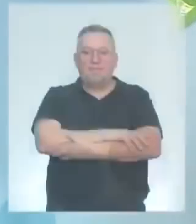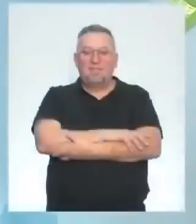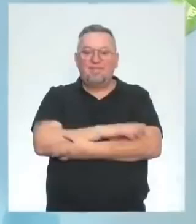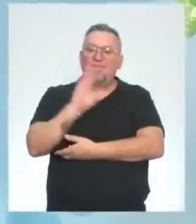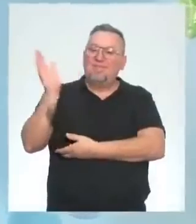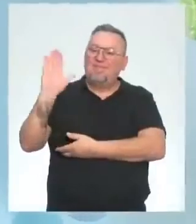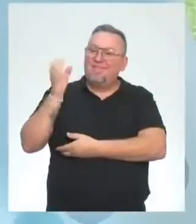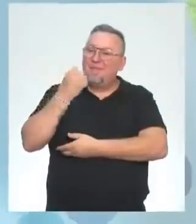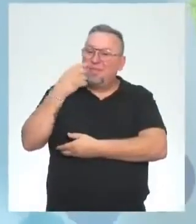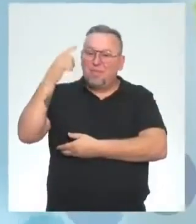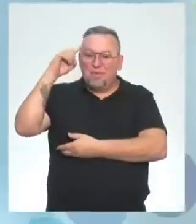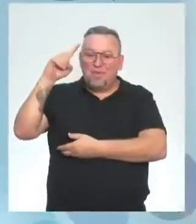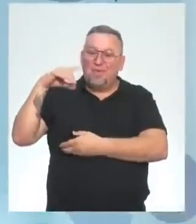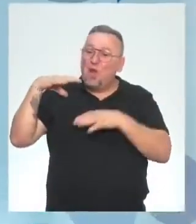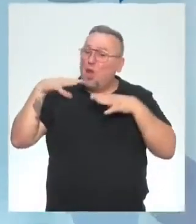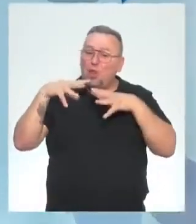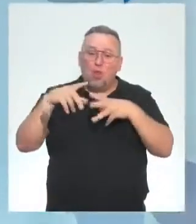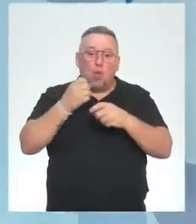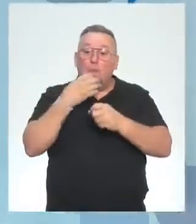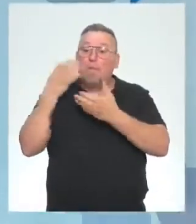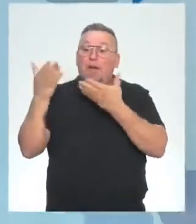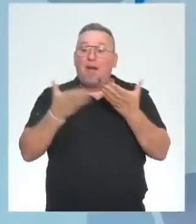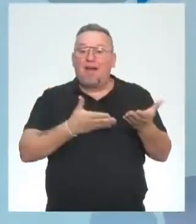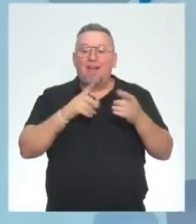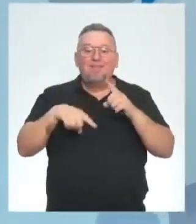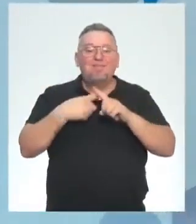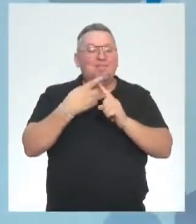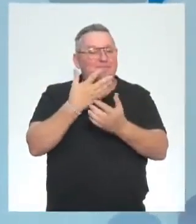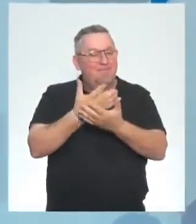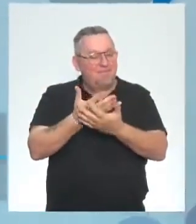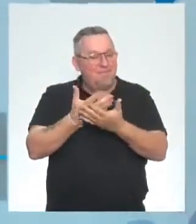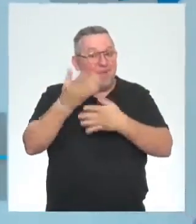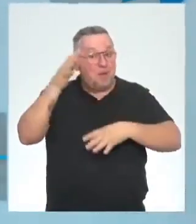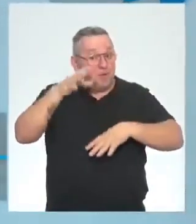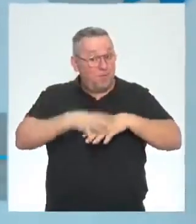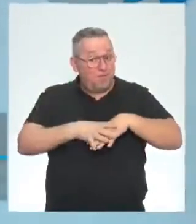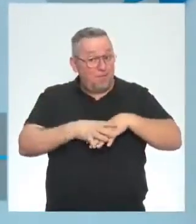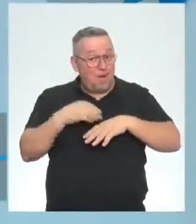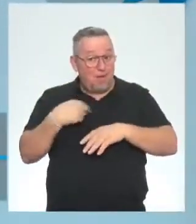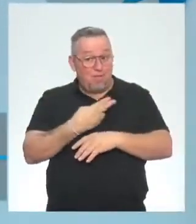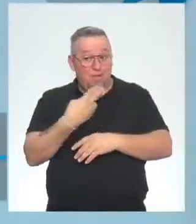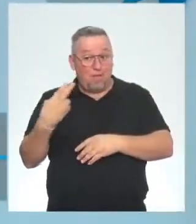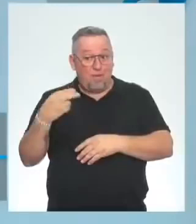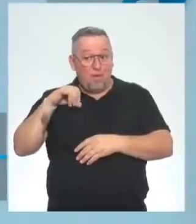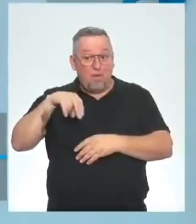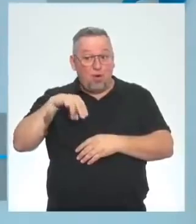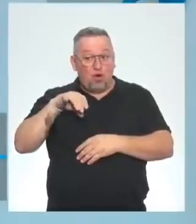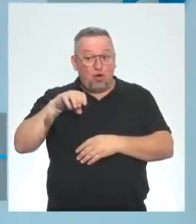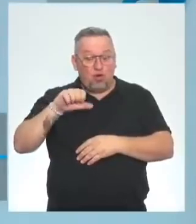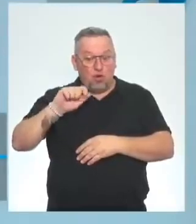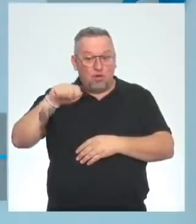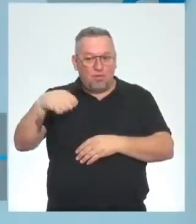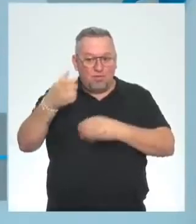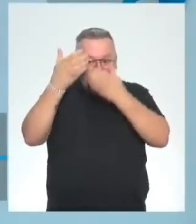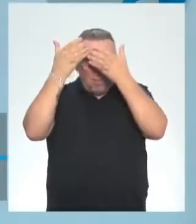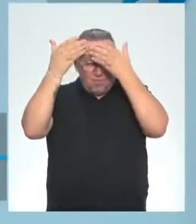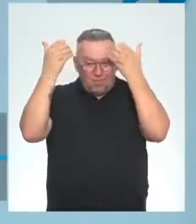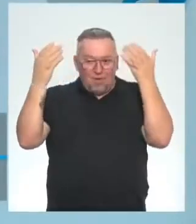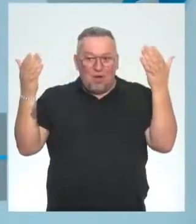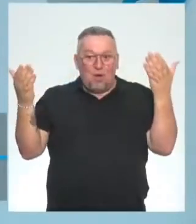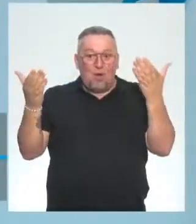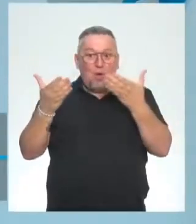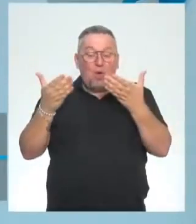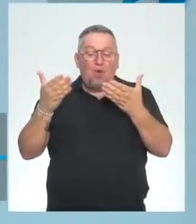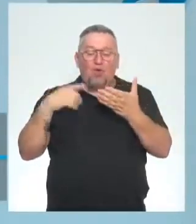Olá, bom dia! Sejam todos bem-vindos para mais uma aula de matemática. Meu nome é Jonas, eu sou o professor de vocês aqui hoje, né? Hoje nós